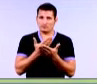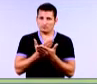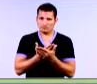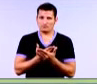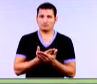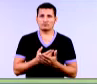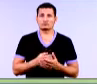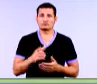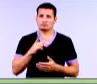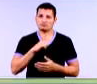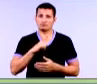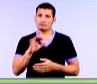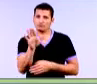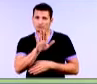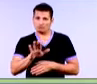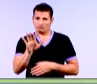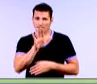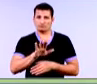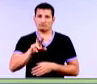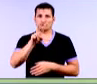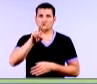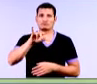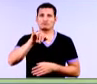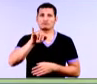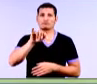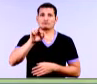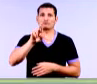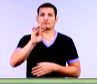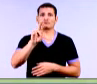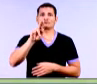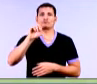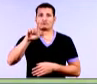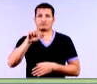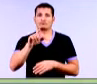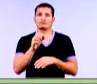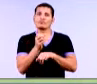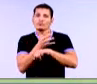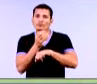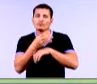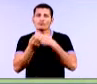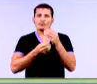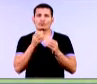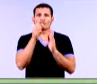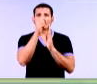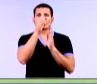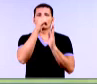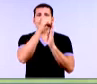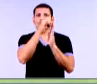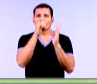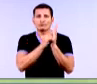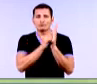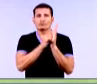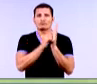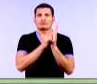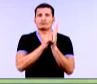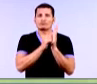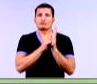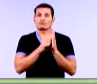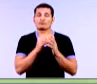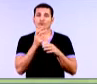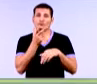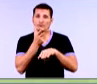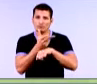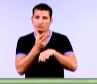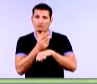ter no ambiente virtual a ferramenta as orientações de instalação, assim como esses vídeos das atividades